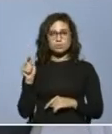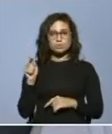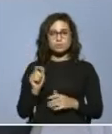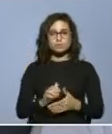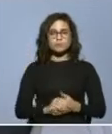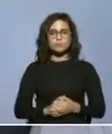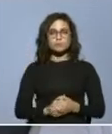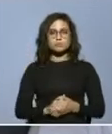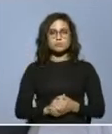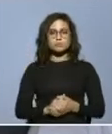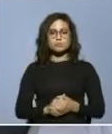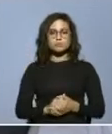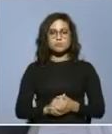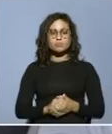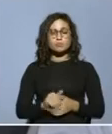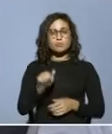onde